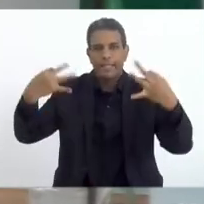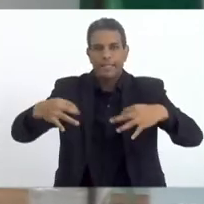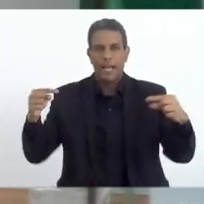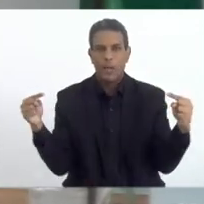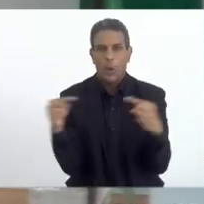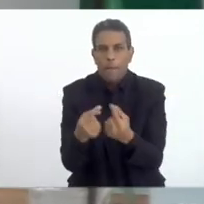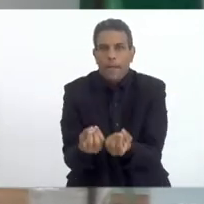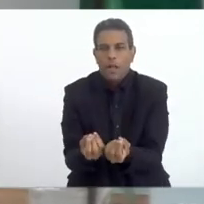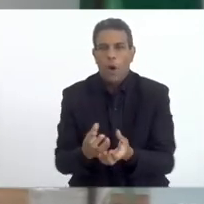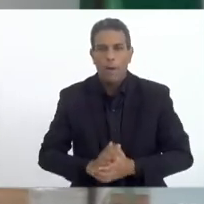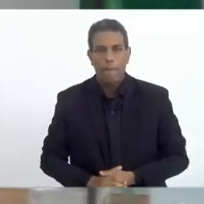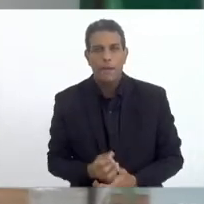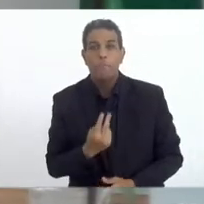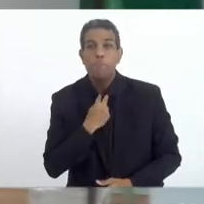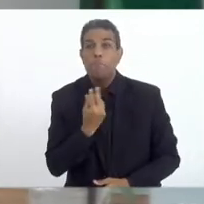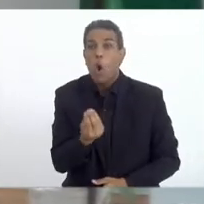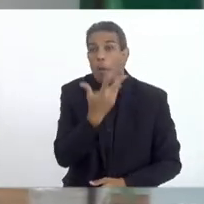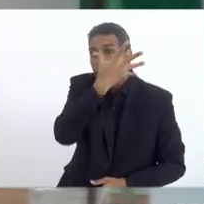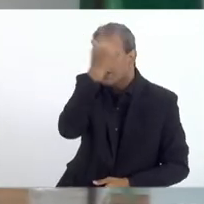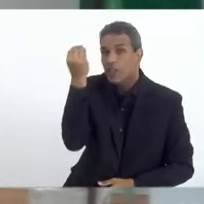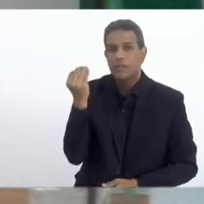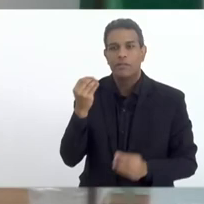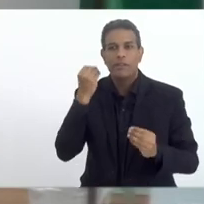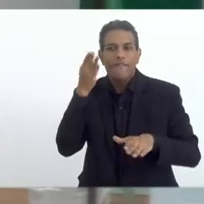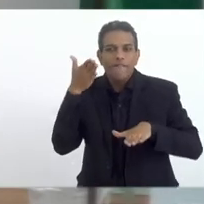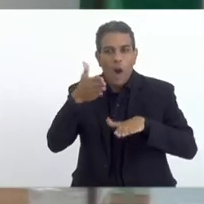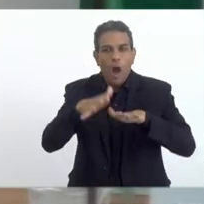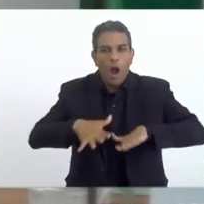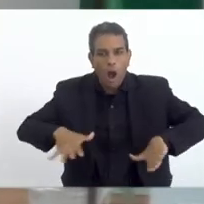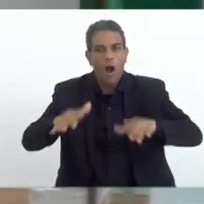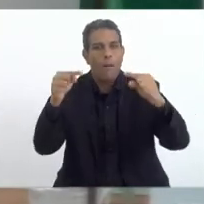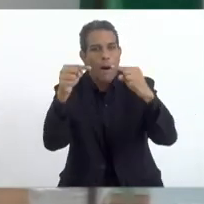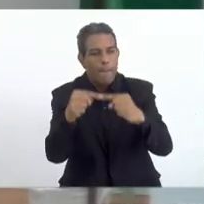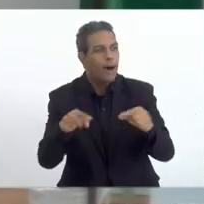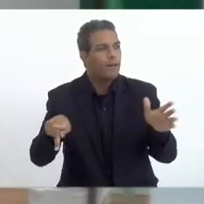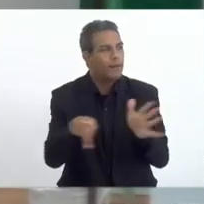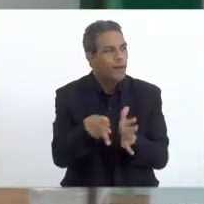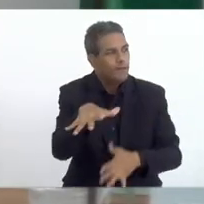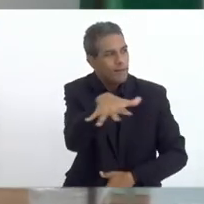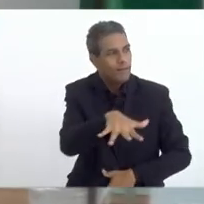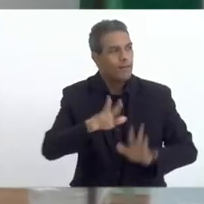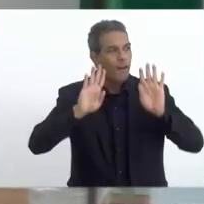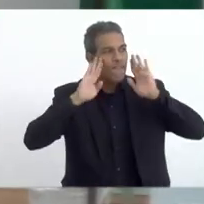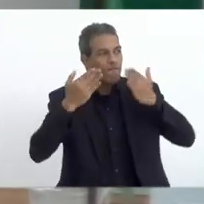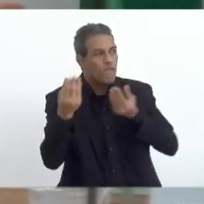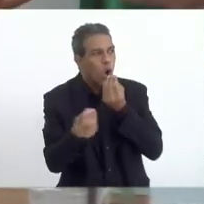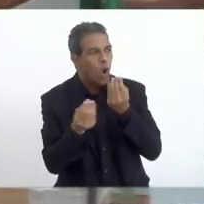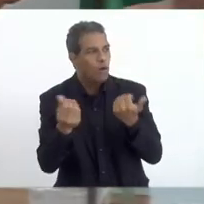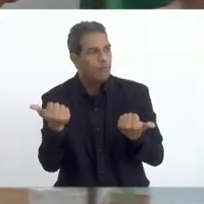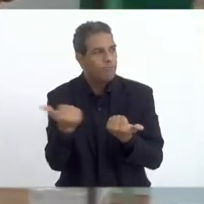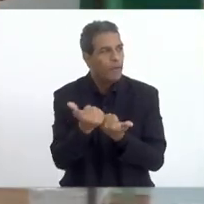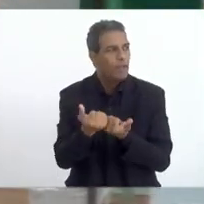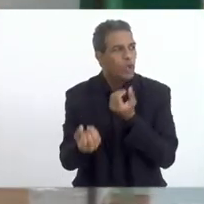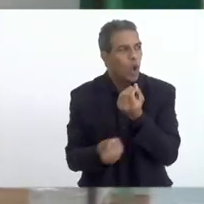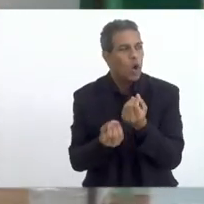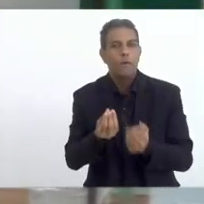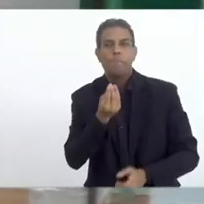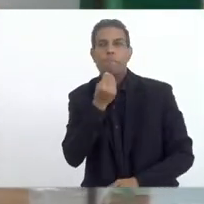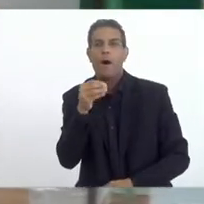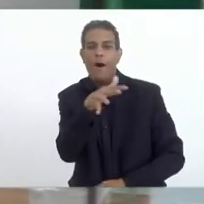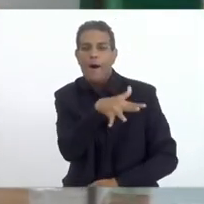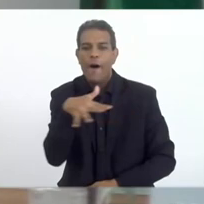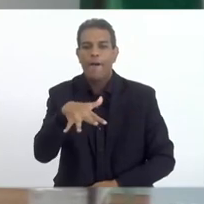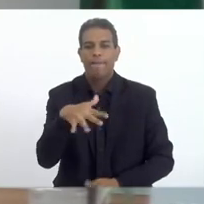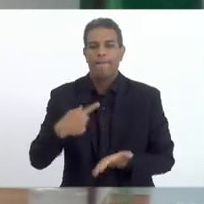definitiva, não pode ser só o especialista, tem que ser o especialista e o assistente, por razões óbvias,